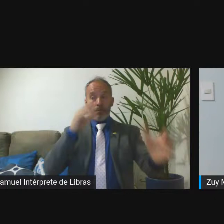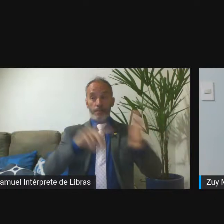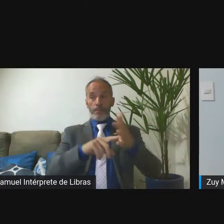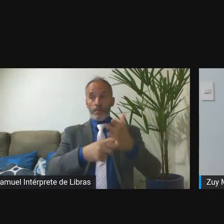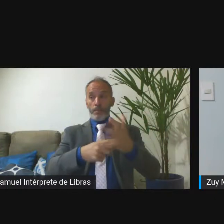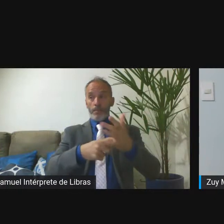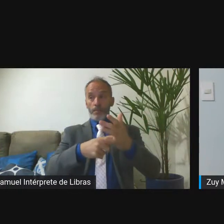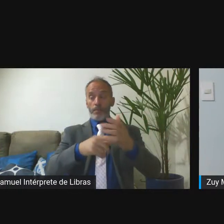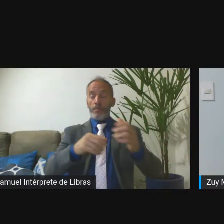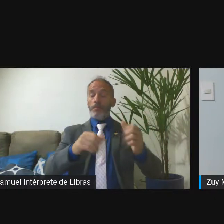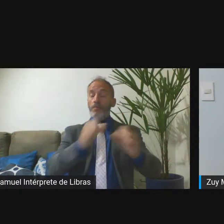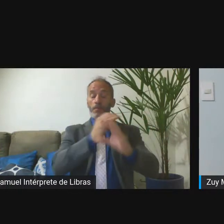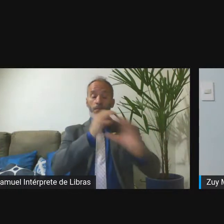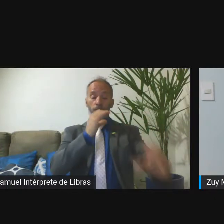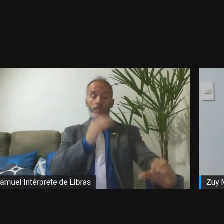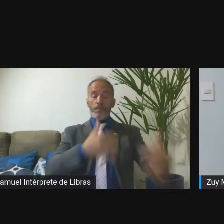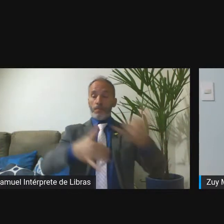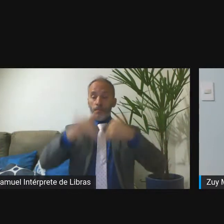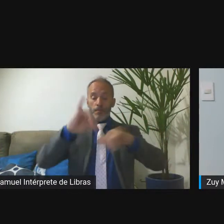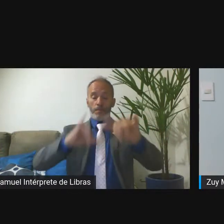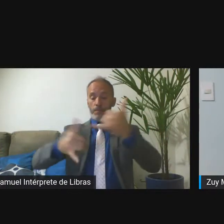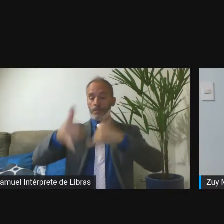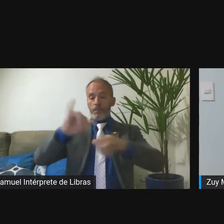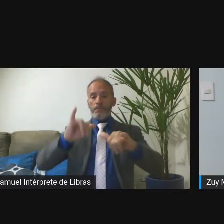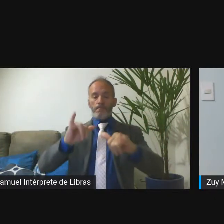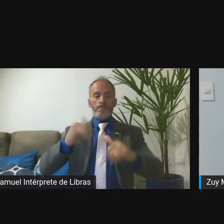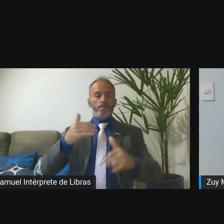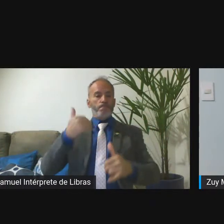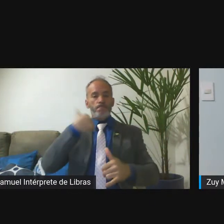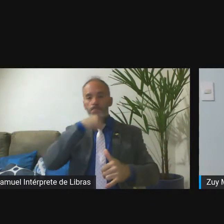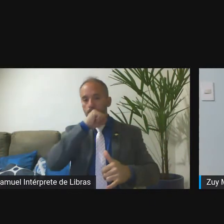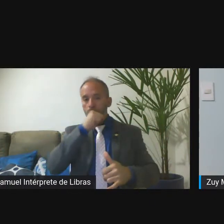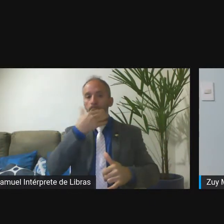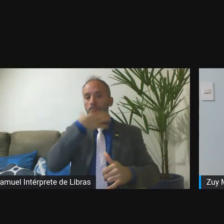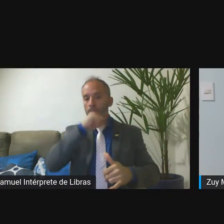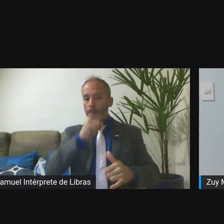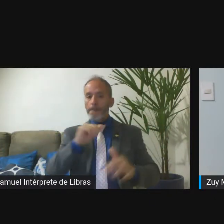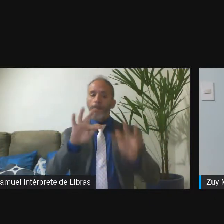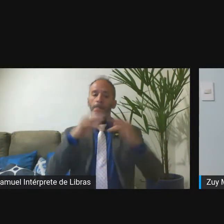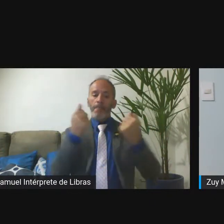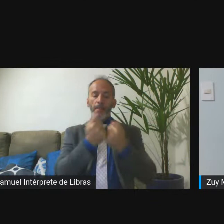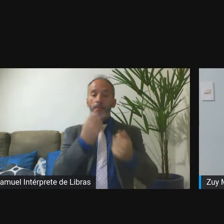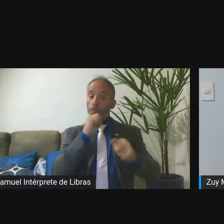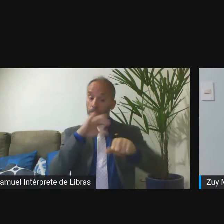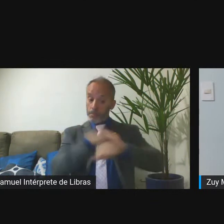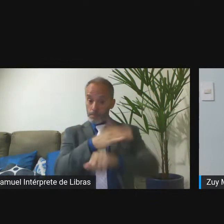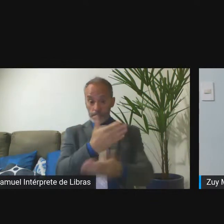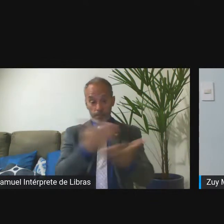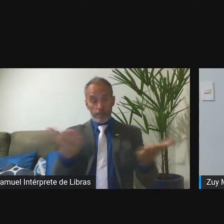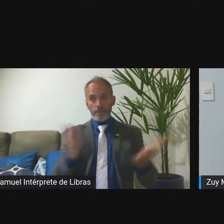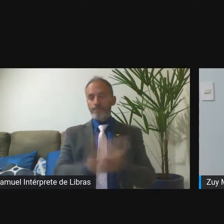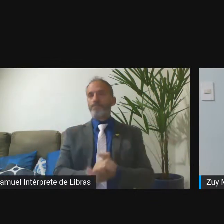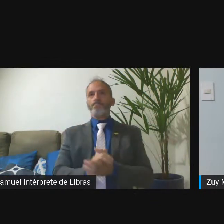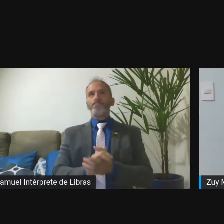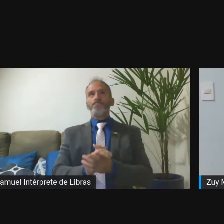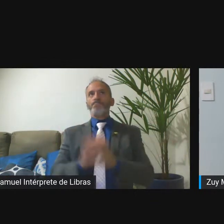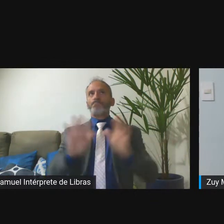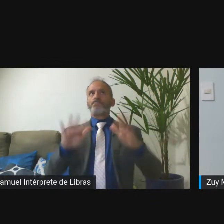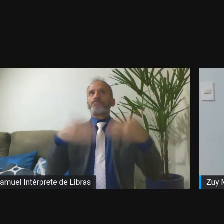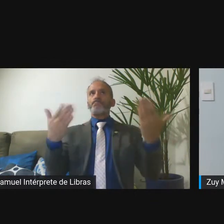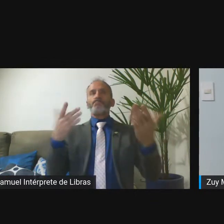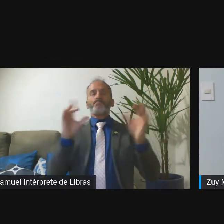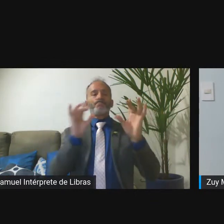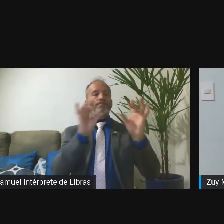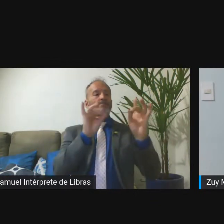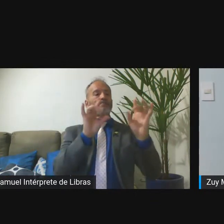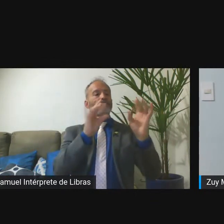e Engenharia Química, prezados pais e familiares, boa noite. Esse evento tem um significado